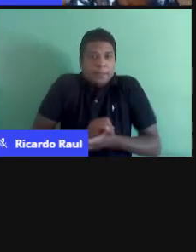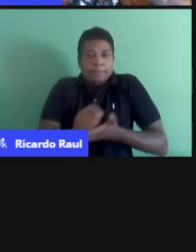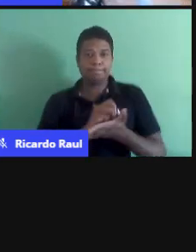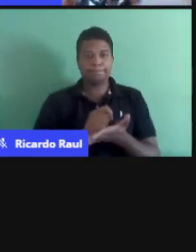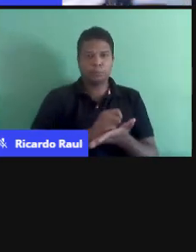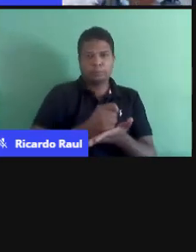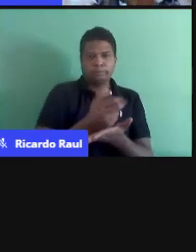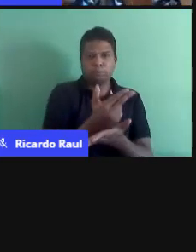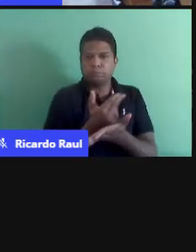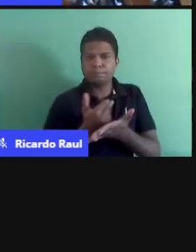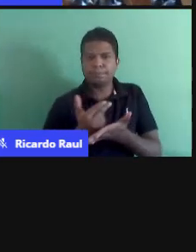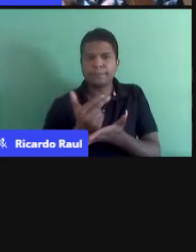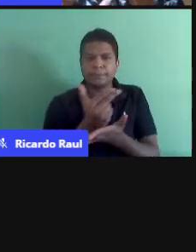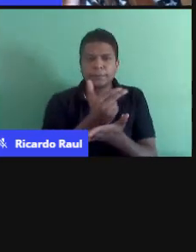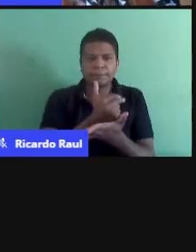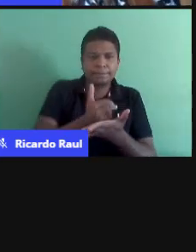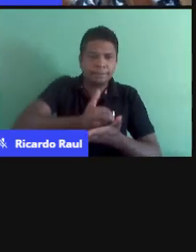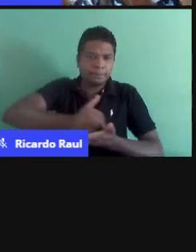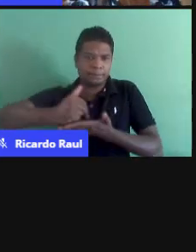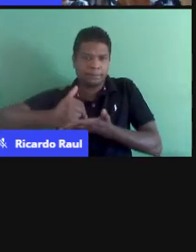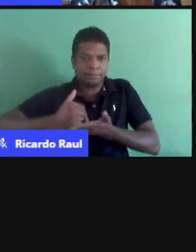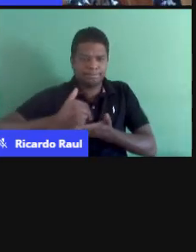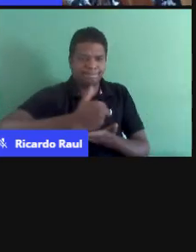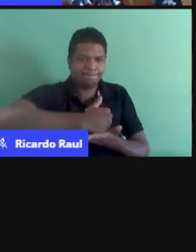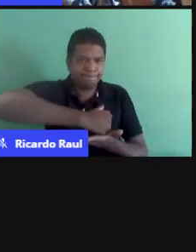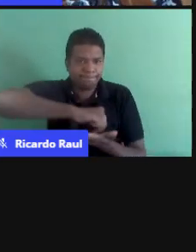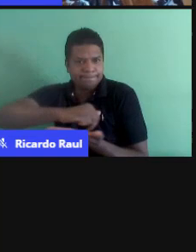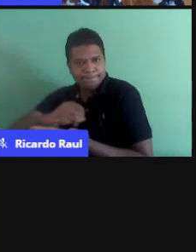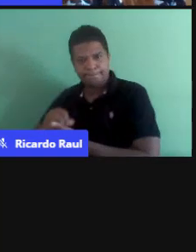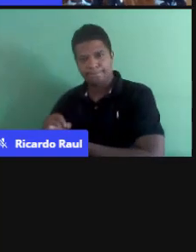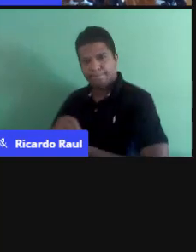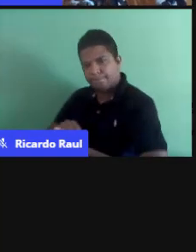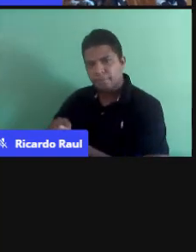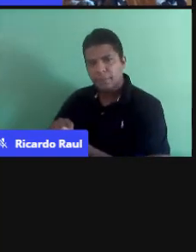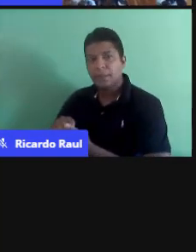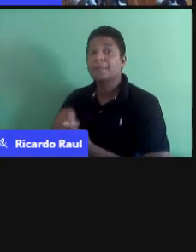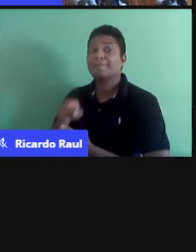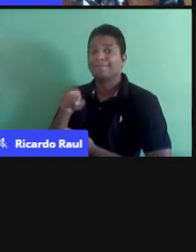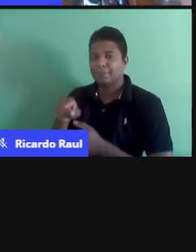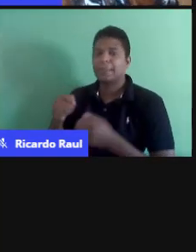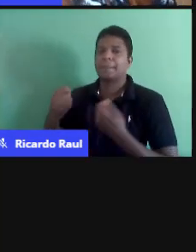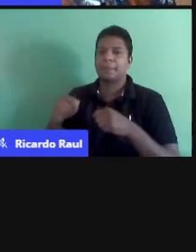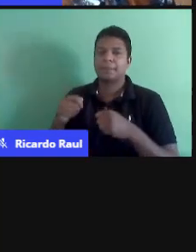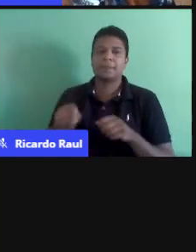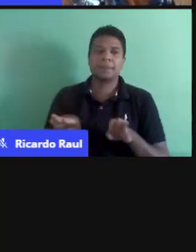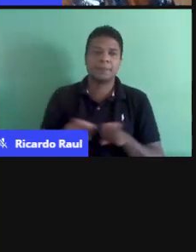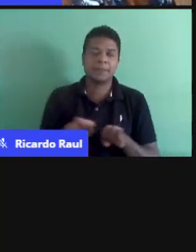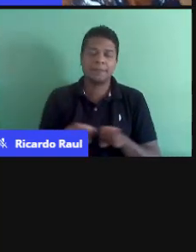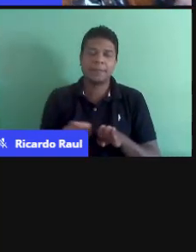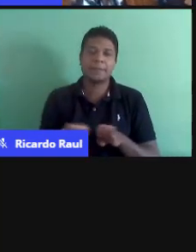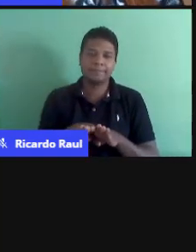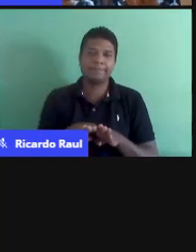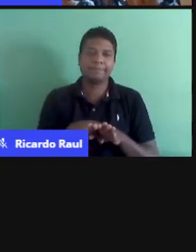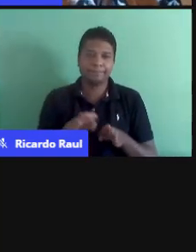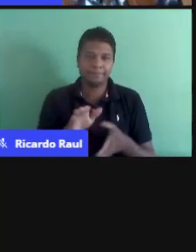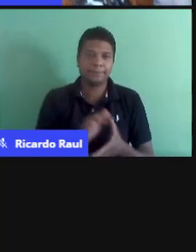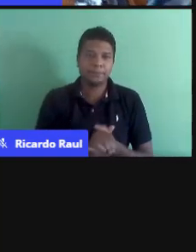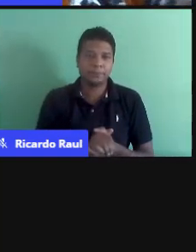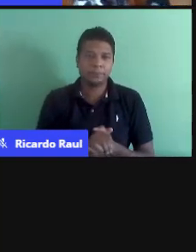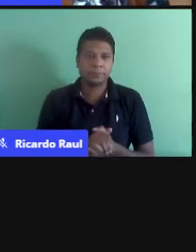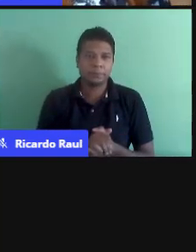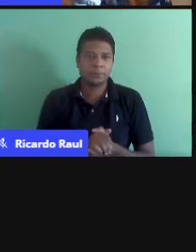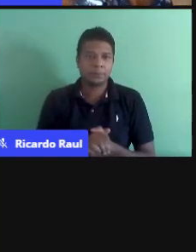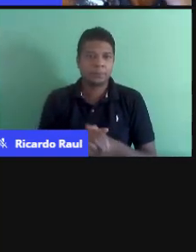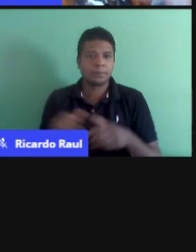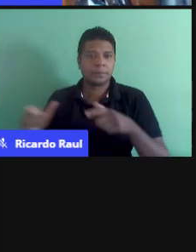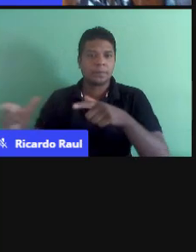criança que precisa de mais espaço, ela é mais agitada, ela também precisa ter essas possibilidades, esse espaço. Então não